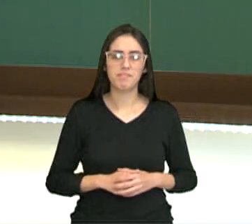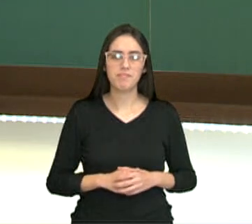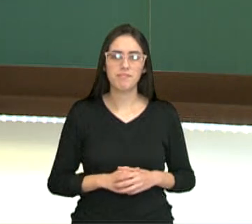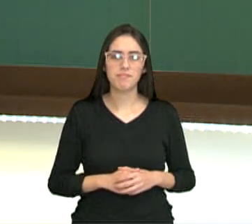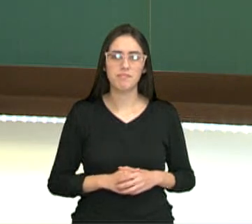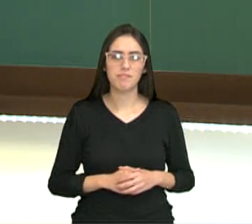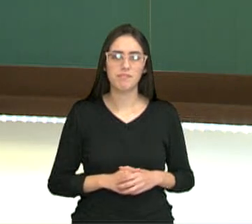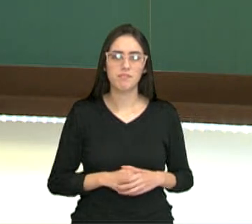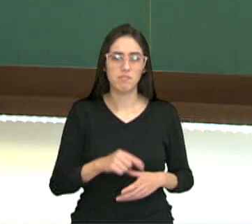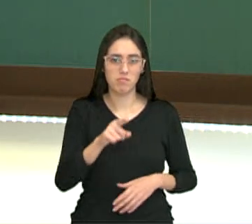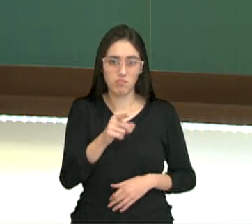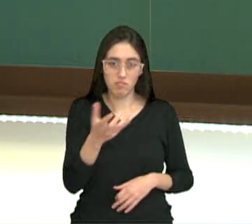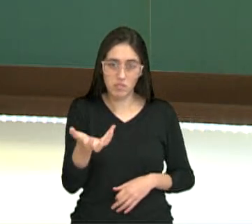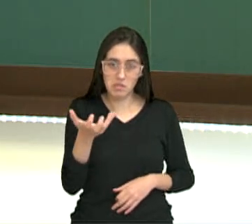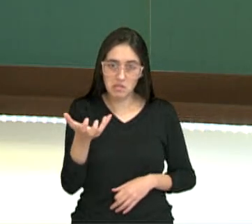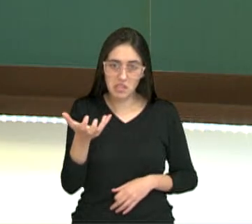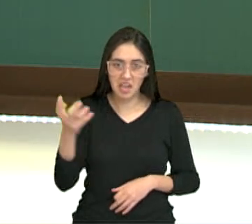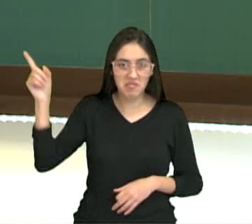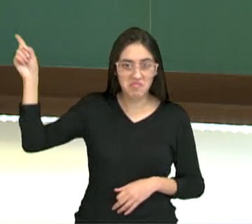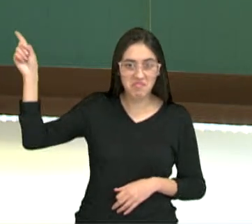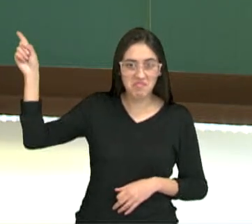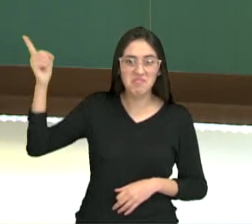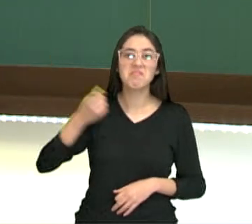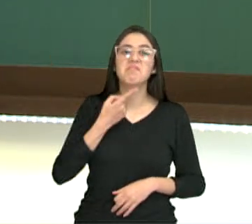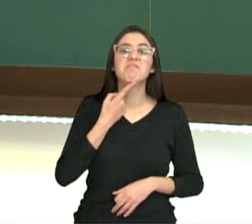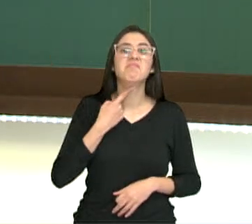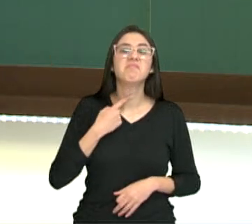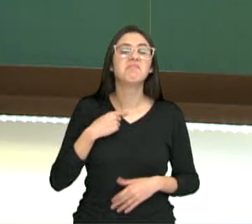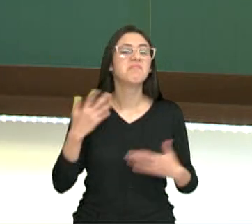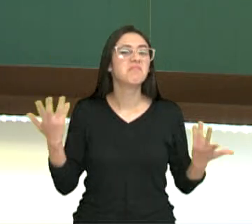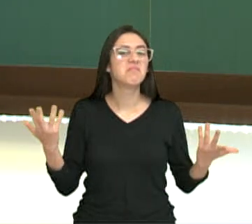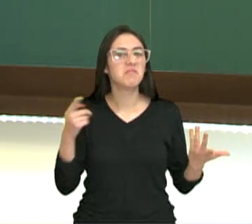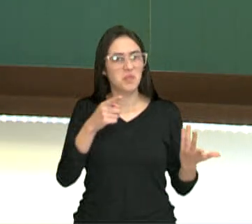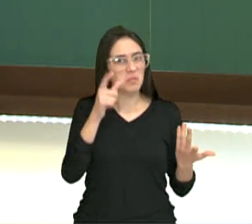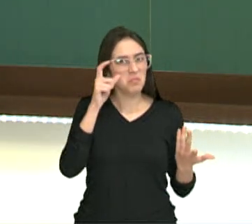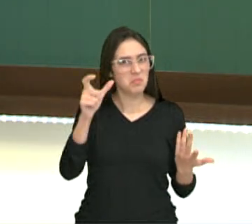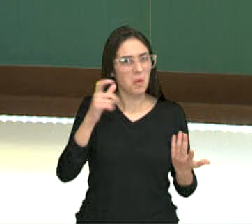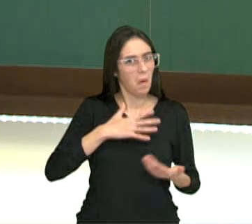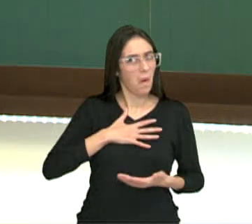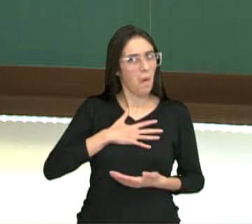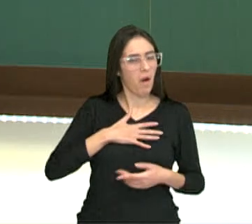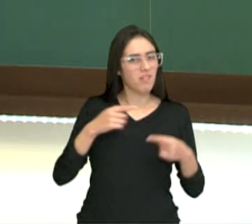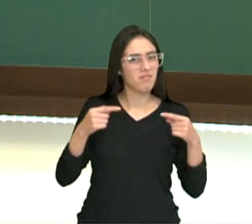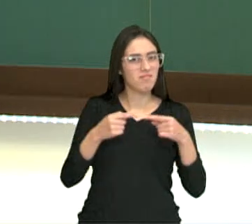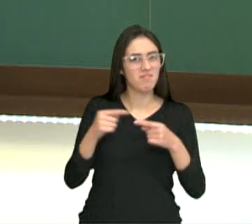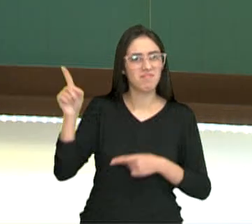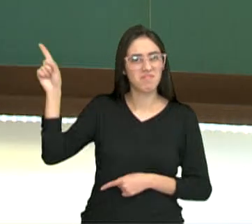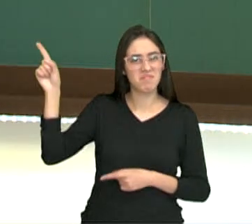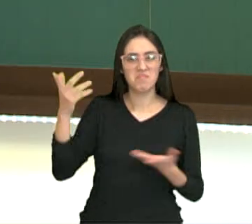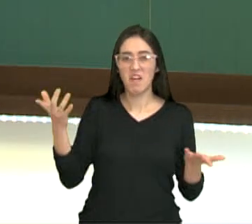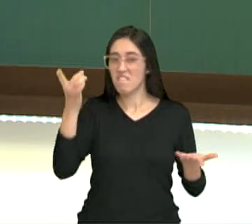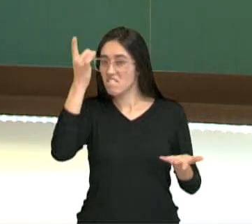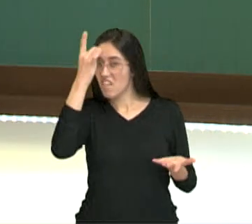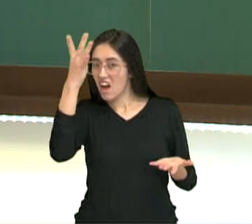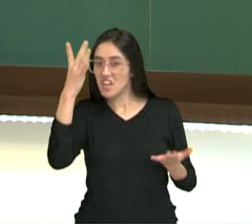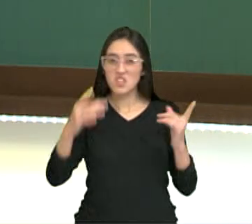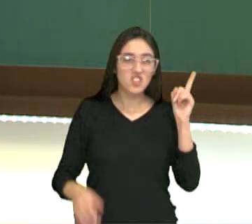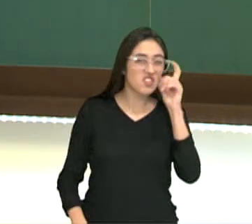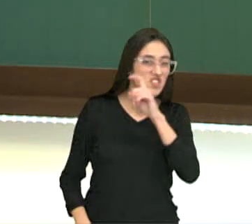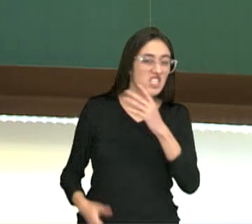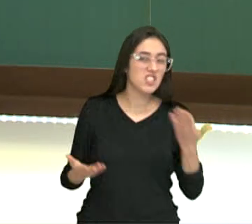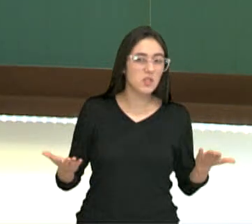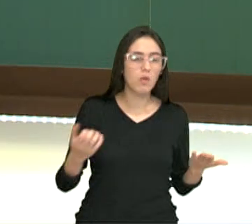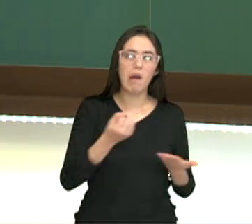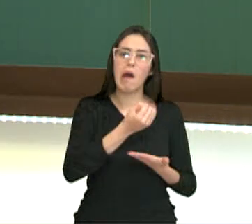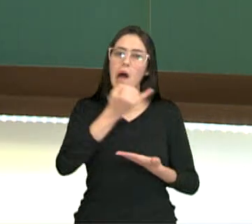Vocês gostariam de praticar esse esporte? Acharam uma modalidade interessante? Fácil, difícil? Algumas